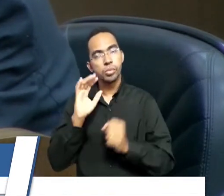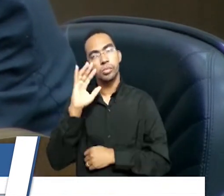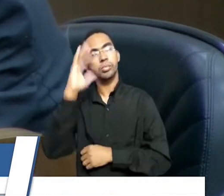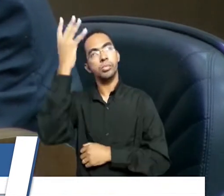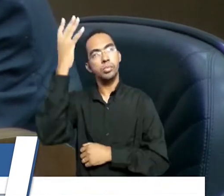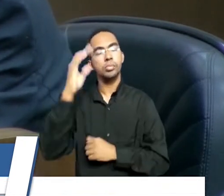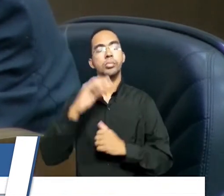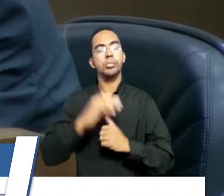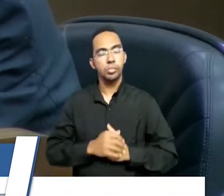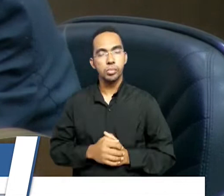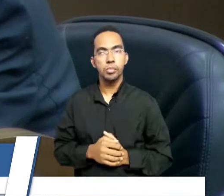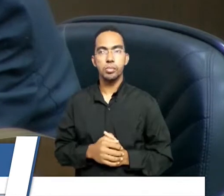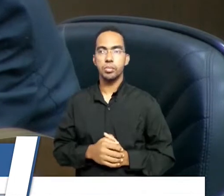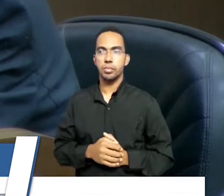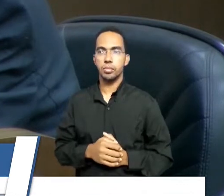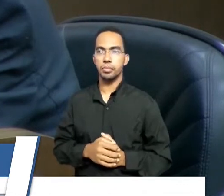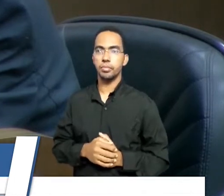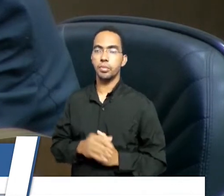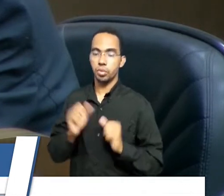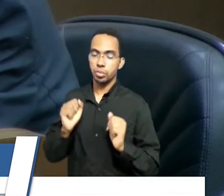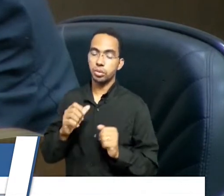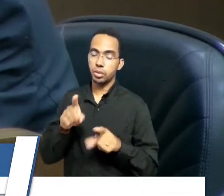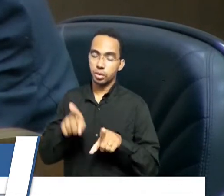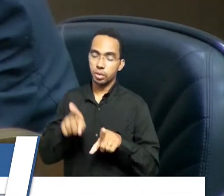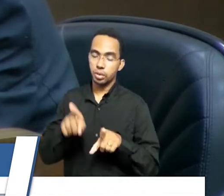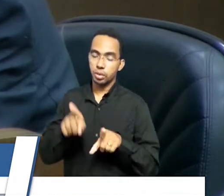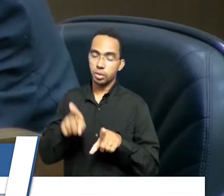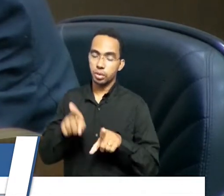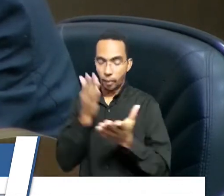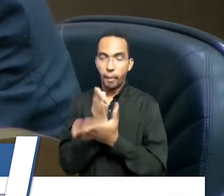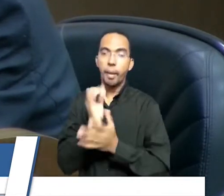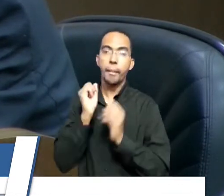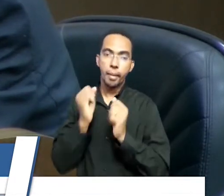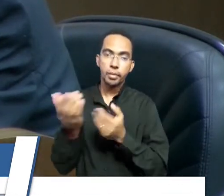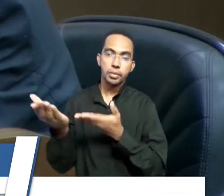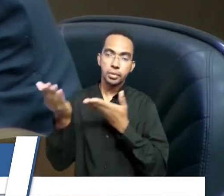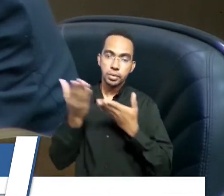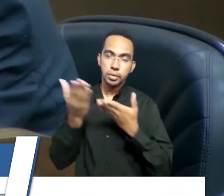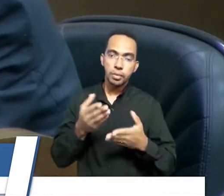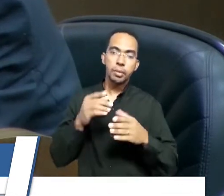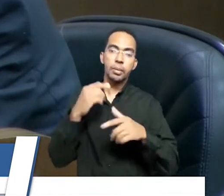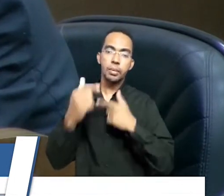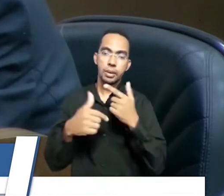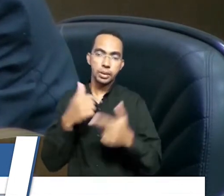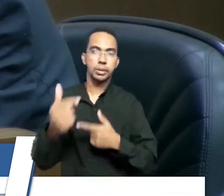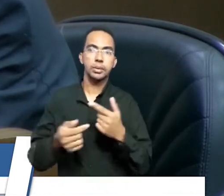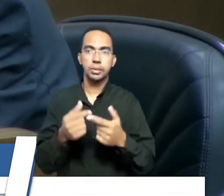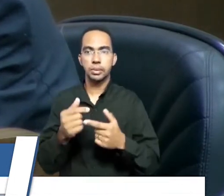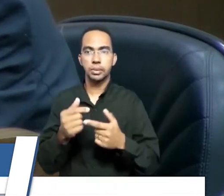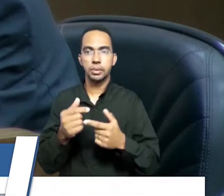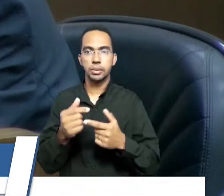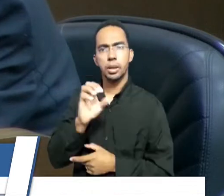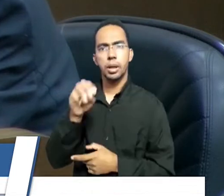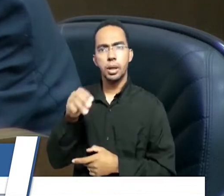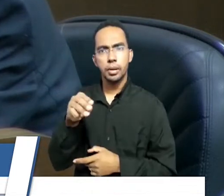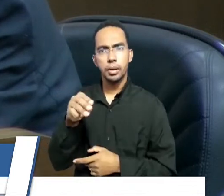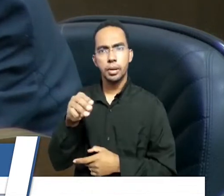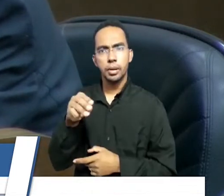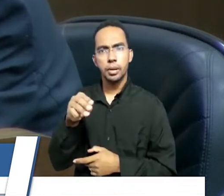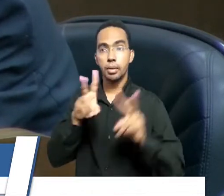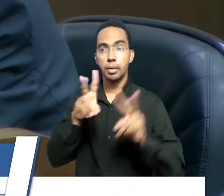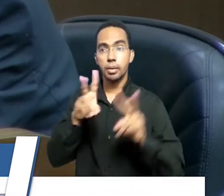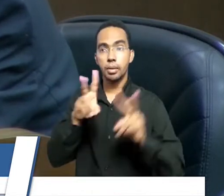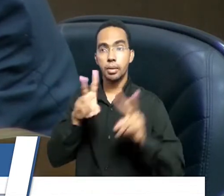os aprovados sejam convocados, de fato, para ocupar suas vagas na Guarda Civil, tem uma questão de estruturação da